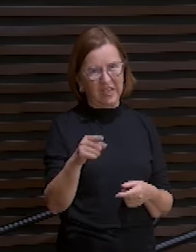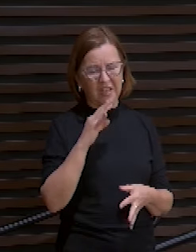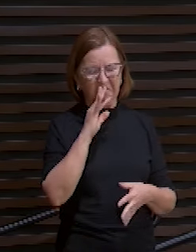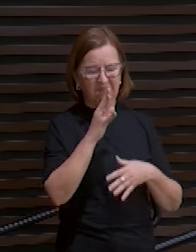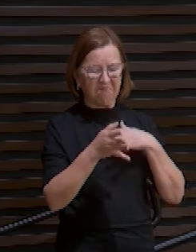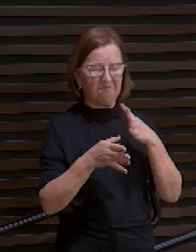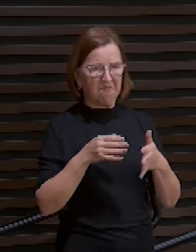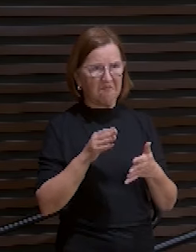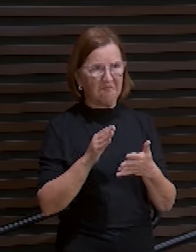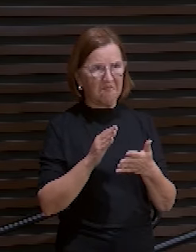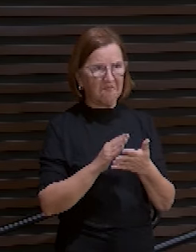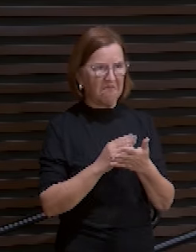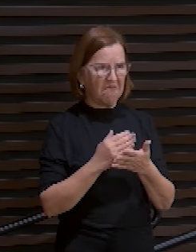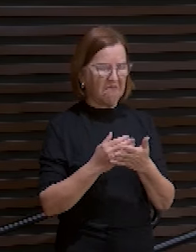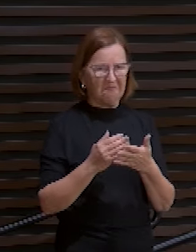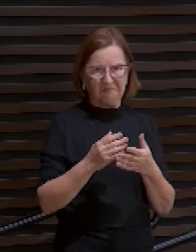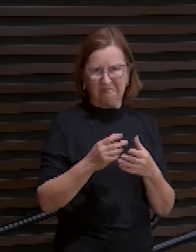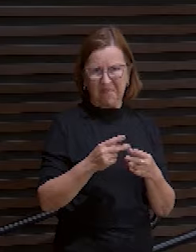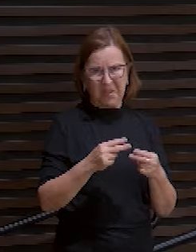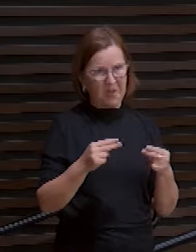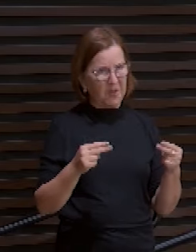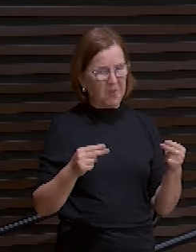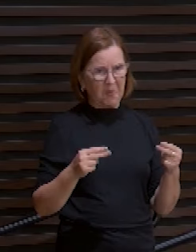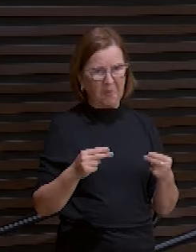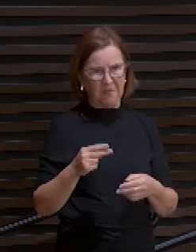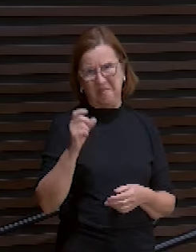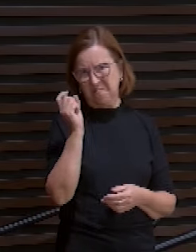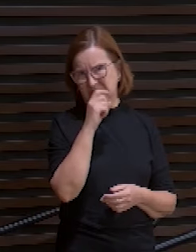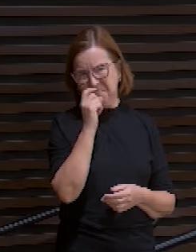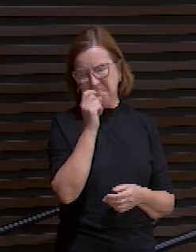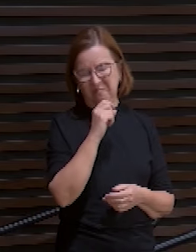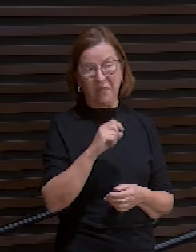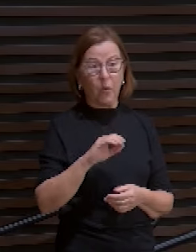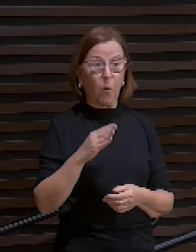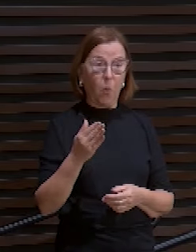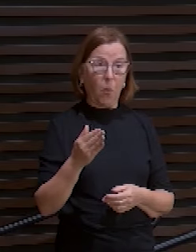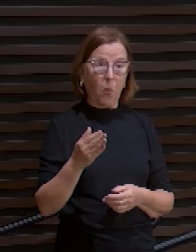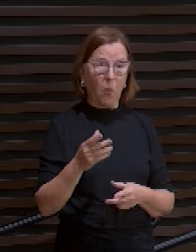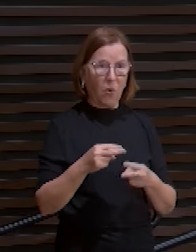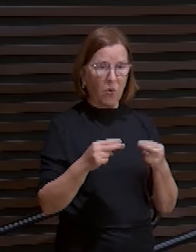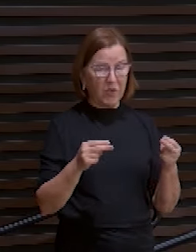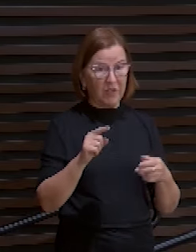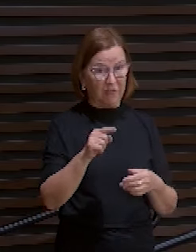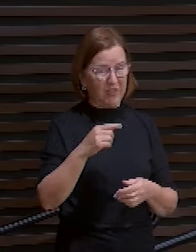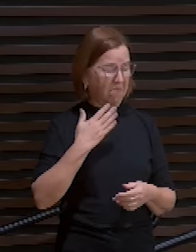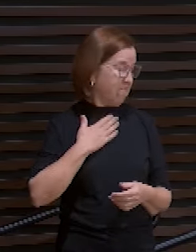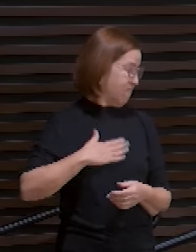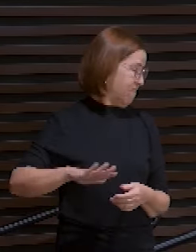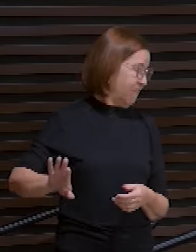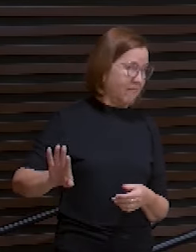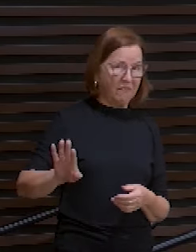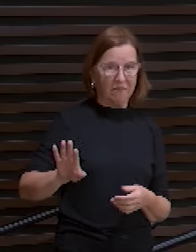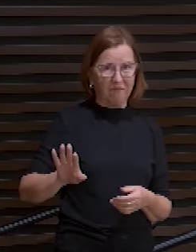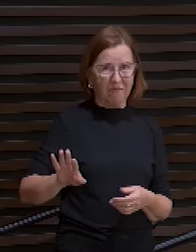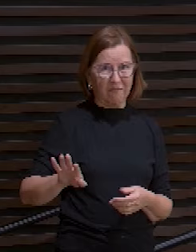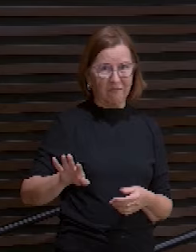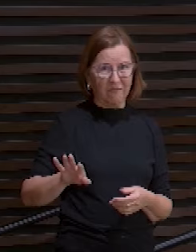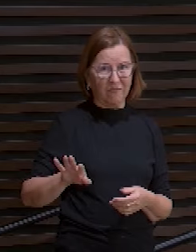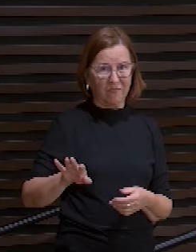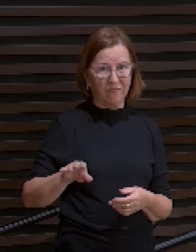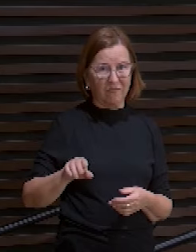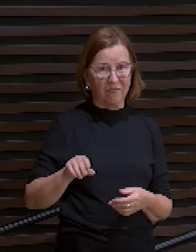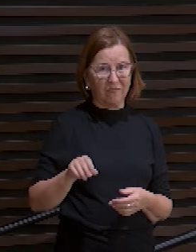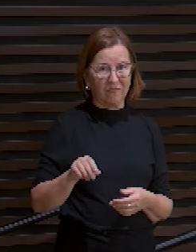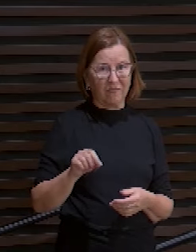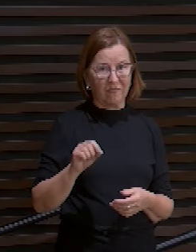alguma coisa que não é verdade ou alguma coisa que você não gosta o que que tem saído